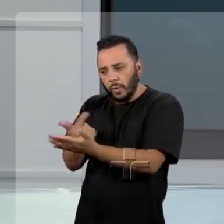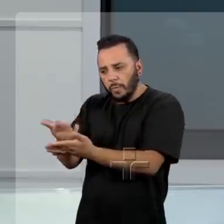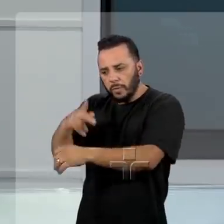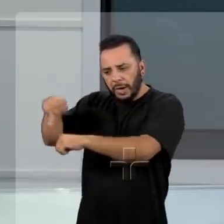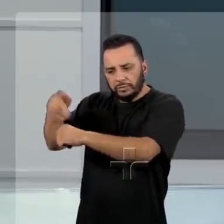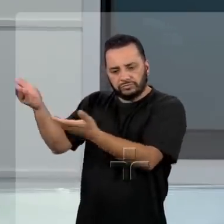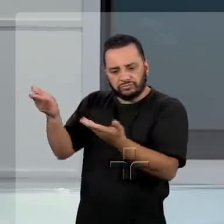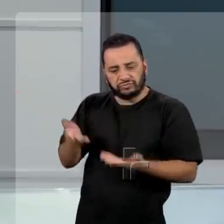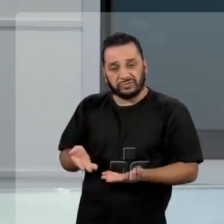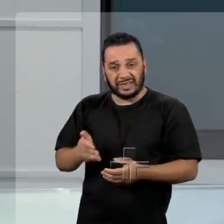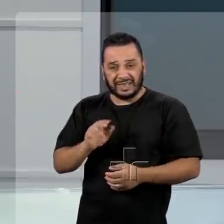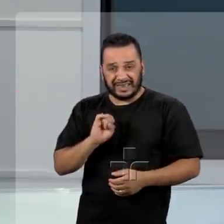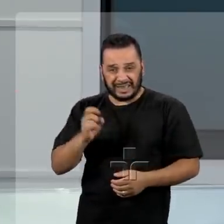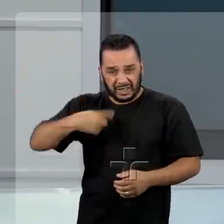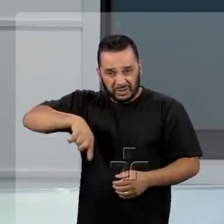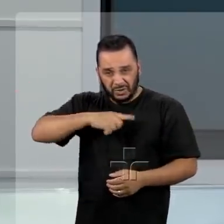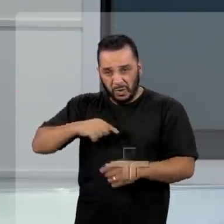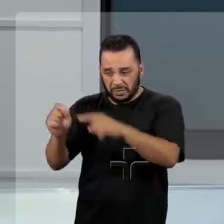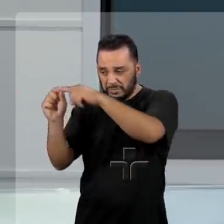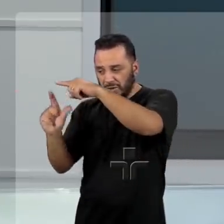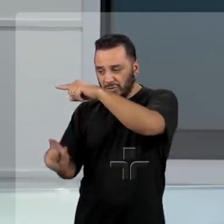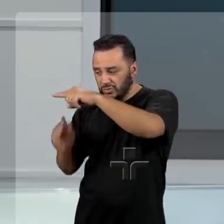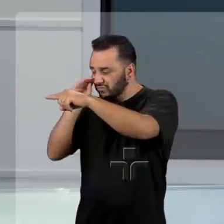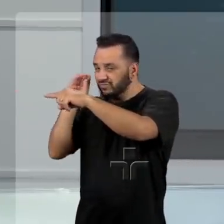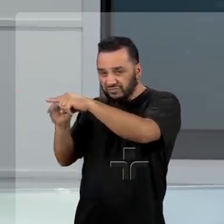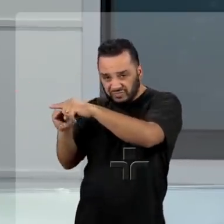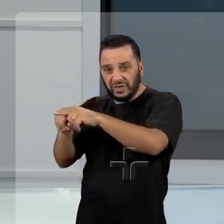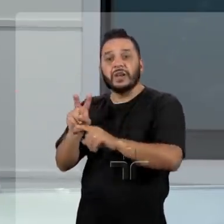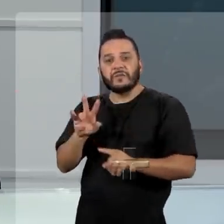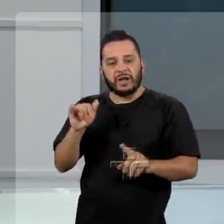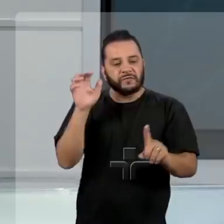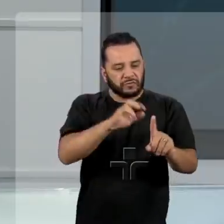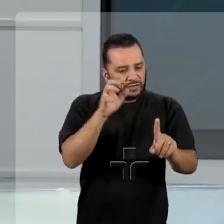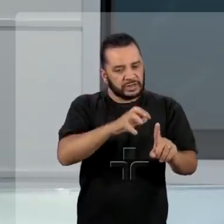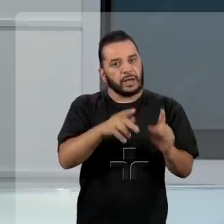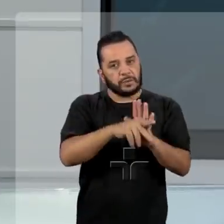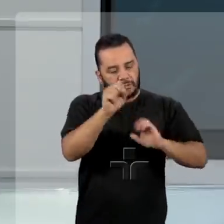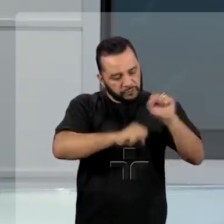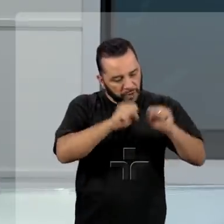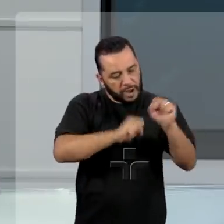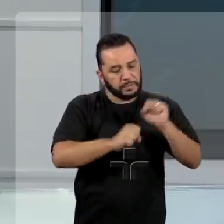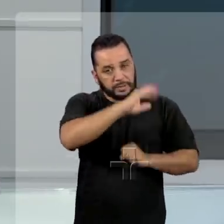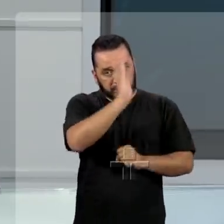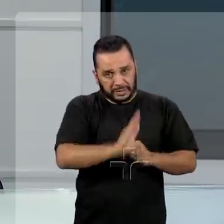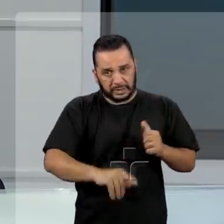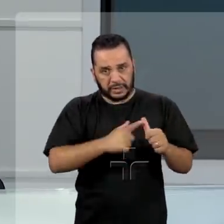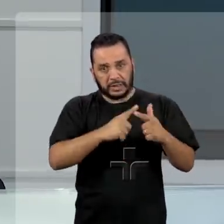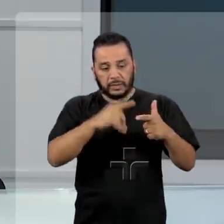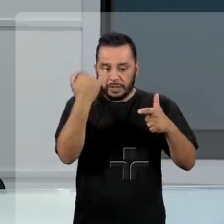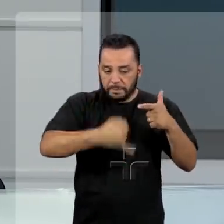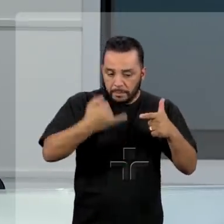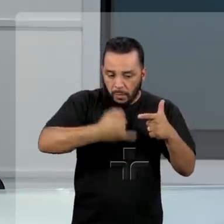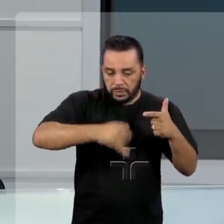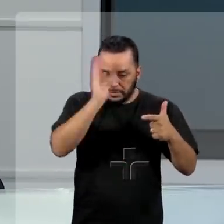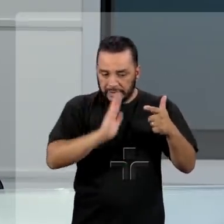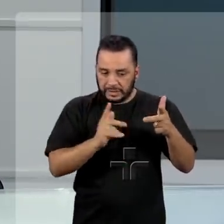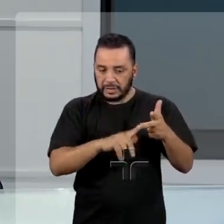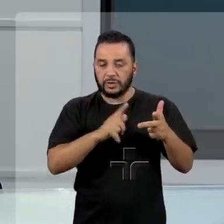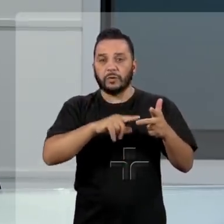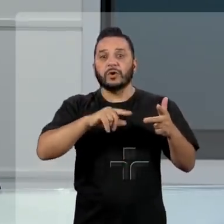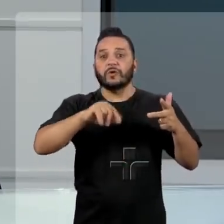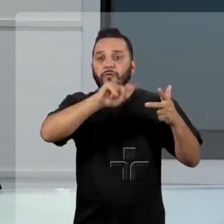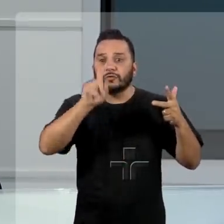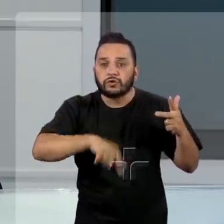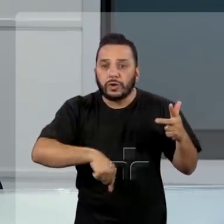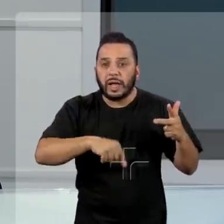Mercosul, teríamos um impacto sobre a indústria brasileira, trabalhadores brasileiros, coleta de impostos no Brasil. Tem que olhar isso com calma. O Mercosul tem que